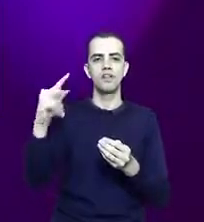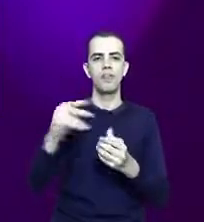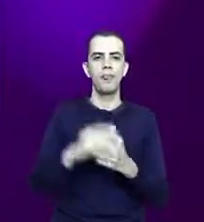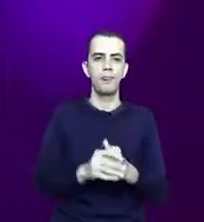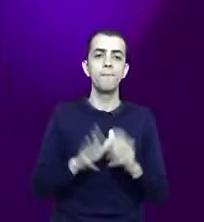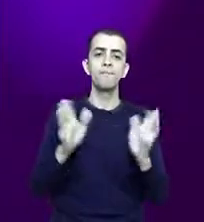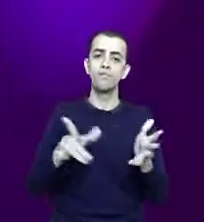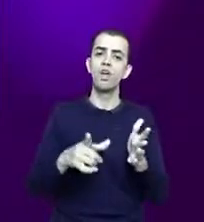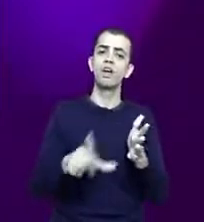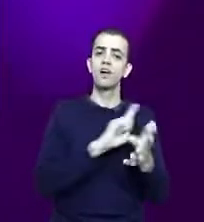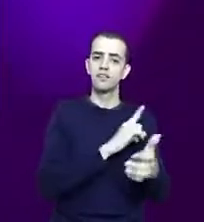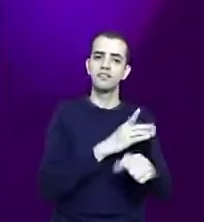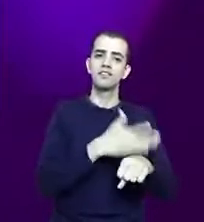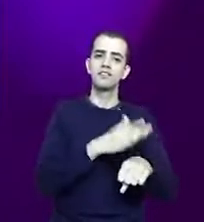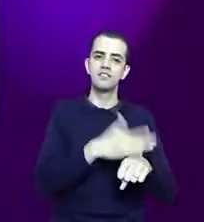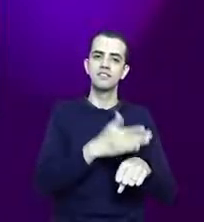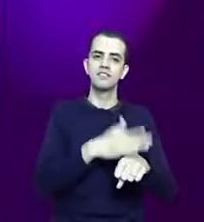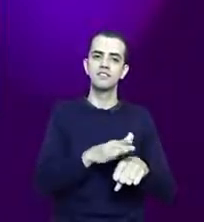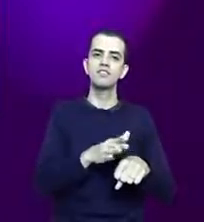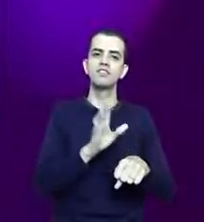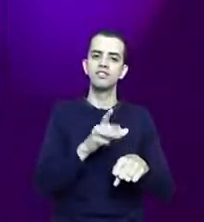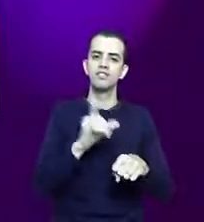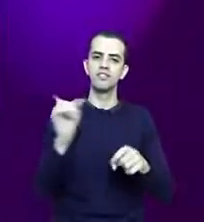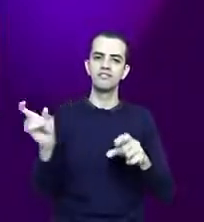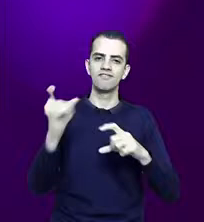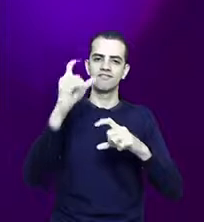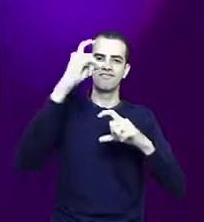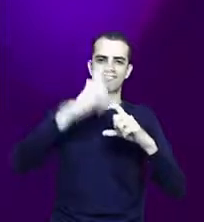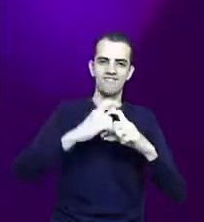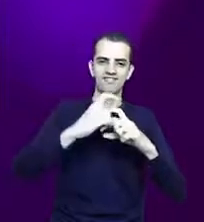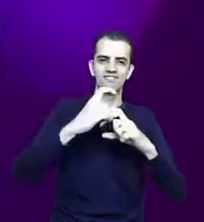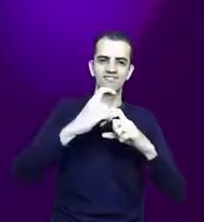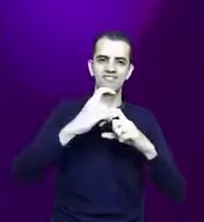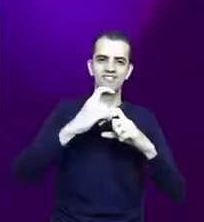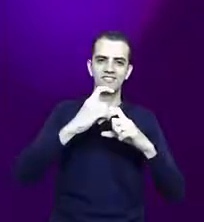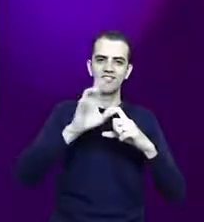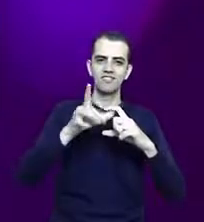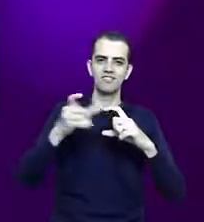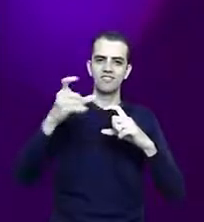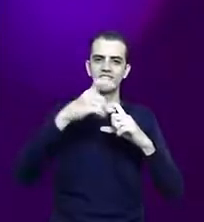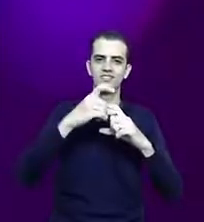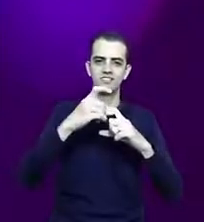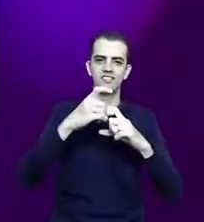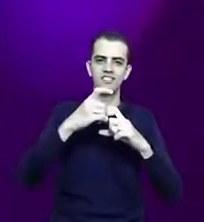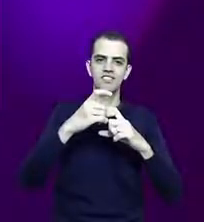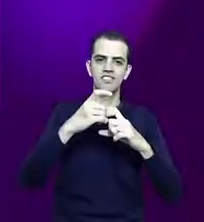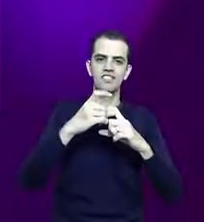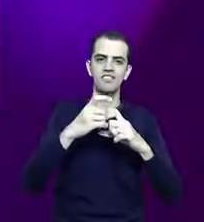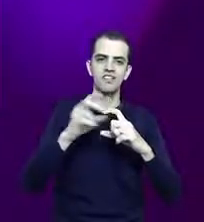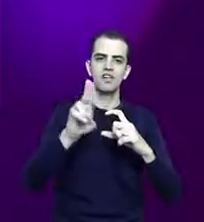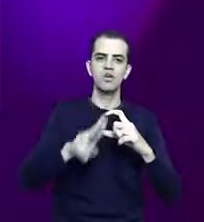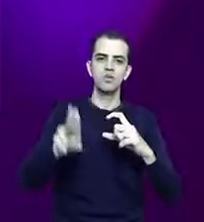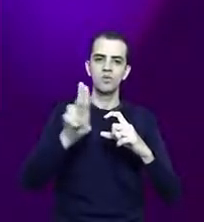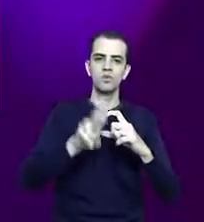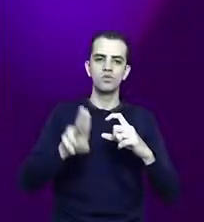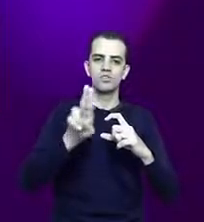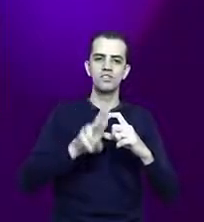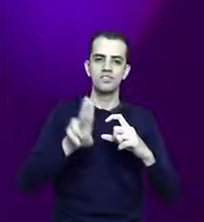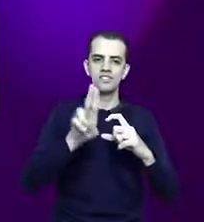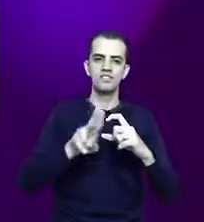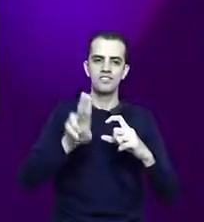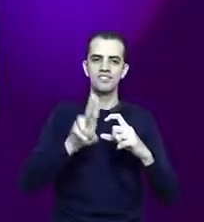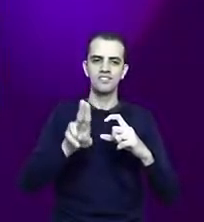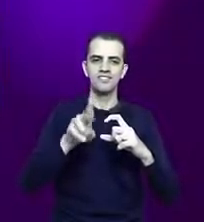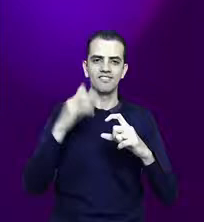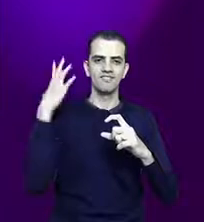já posicionado um componente glenoidal, que é um componente glenoidal metálico, que a gente usa na artroplastia reversa do ombro.